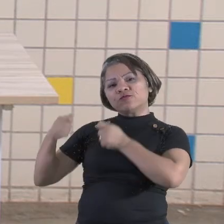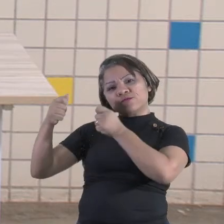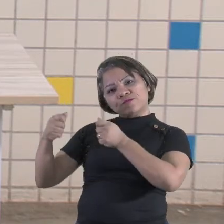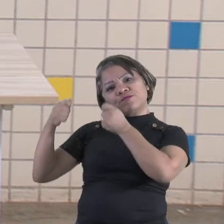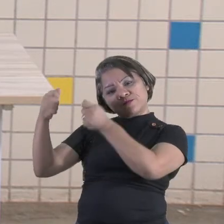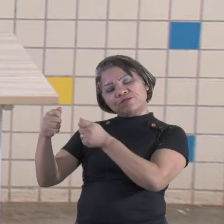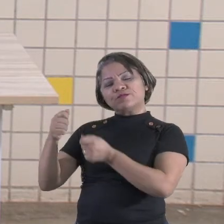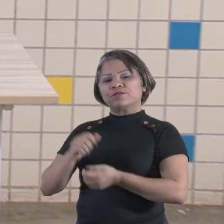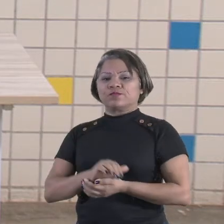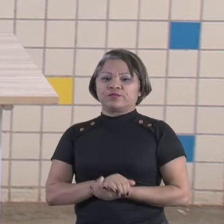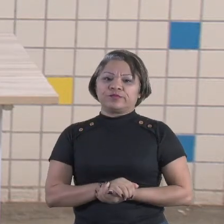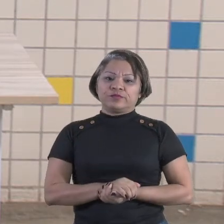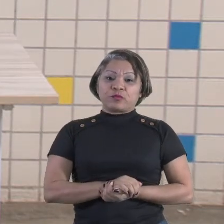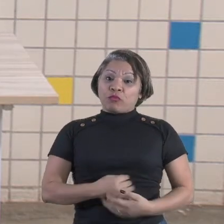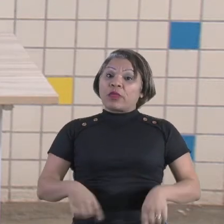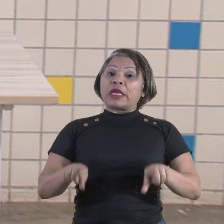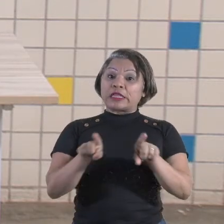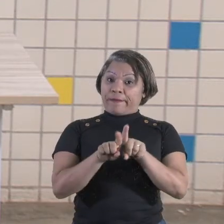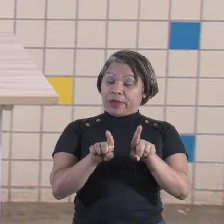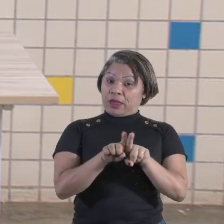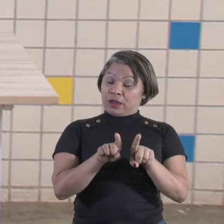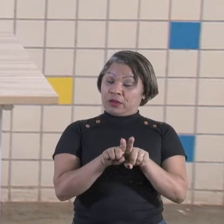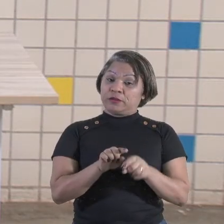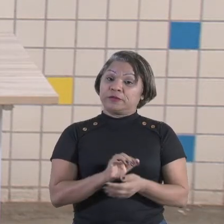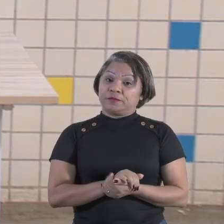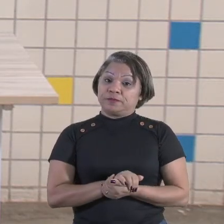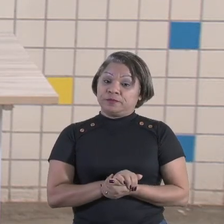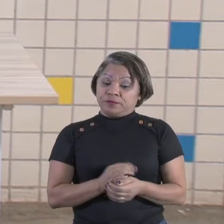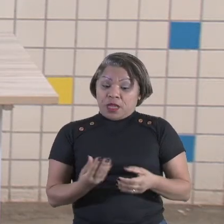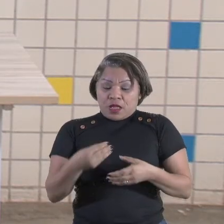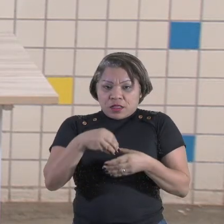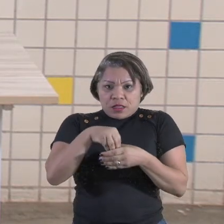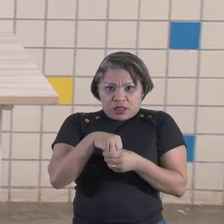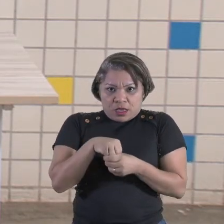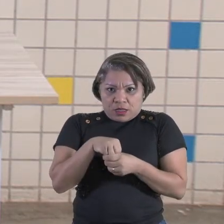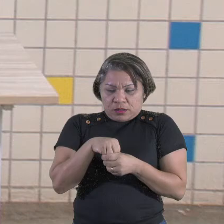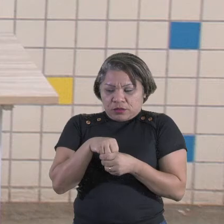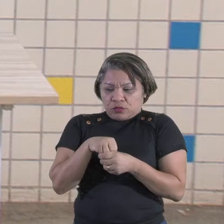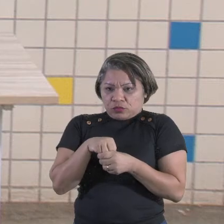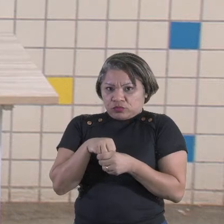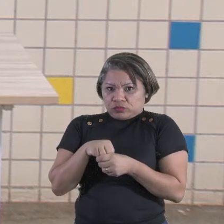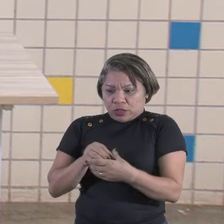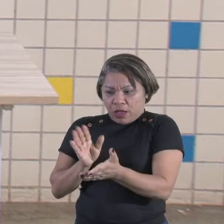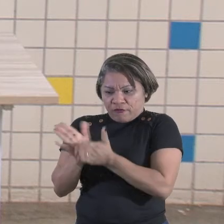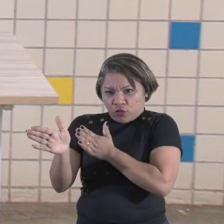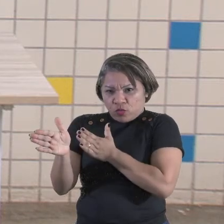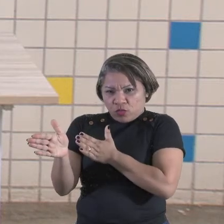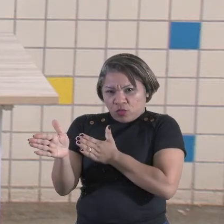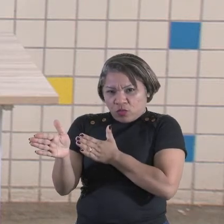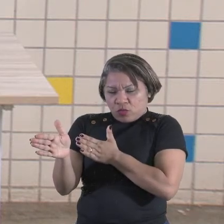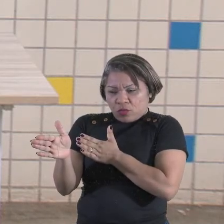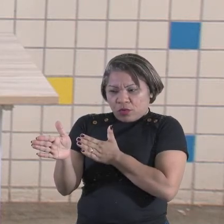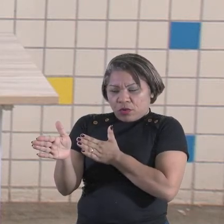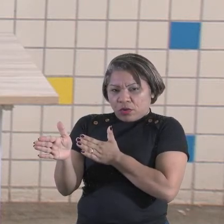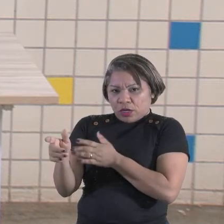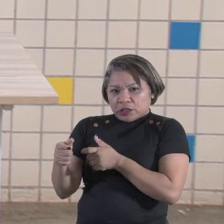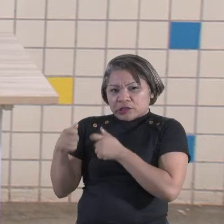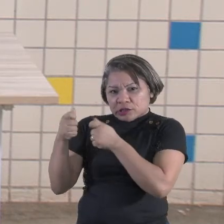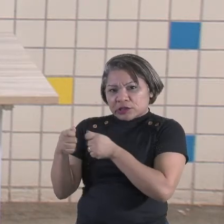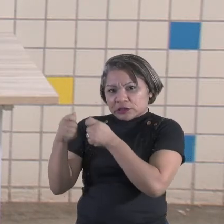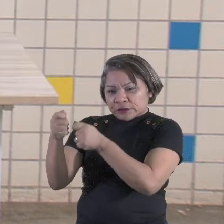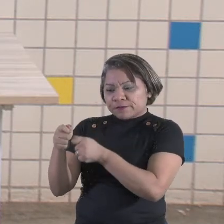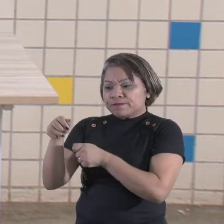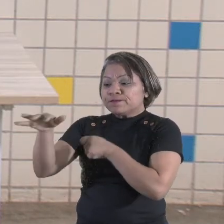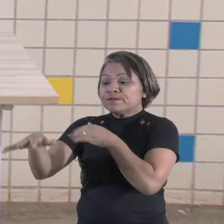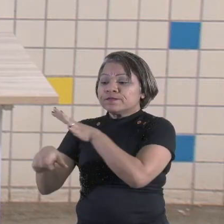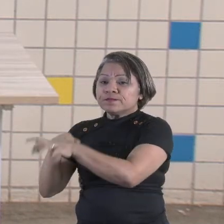reivindicações. E também, dentro dessas fugas de reivindicações, eles buscavam melhorias e